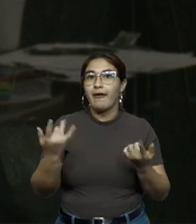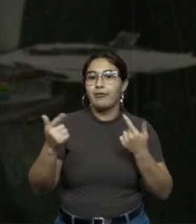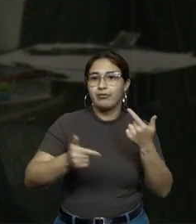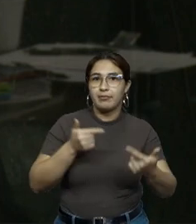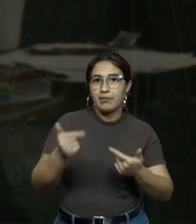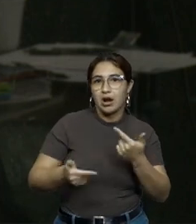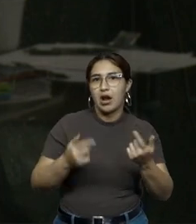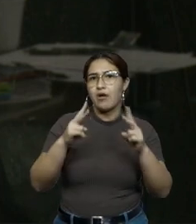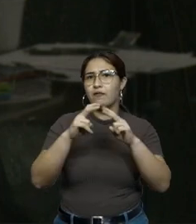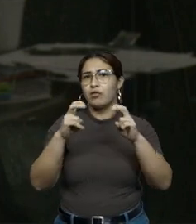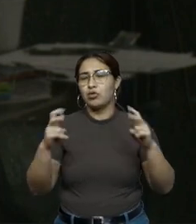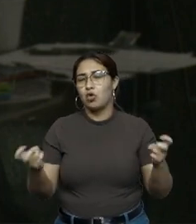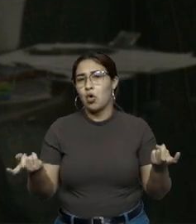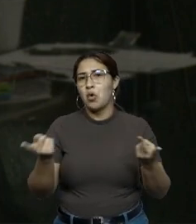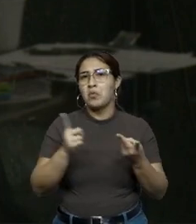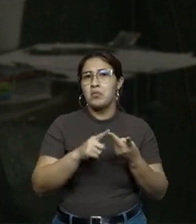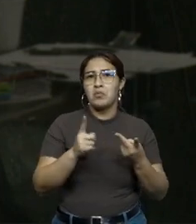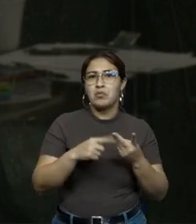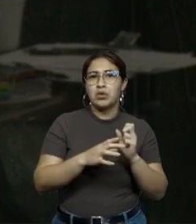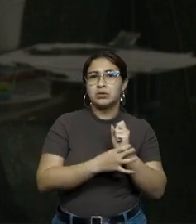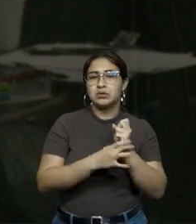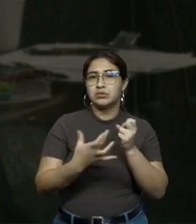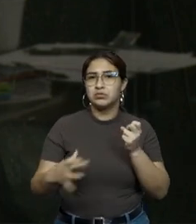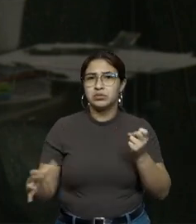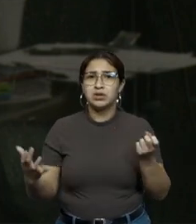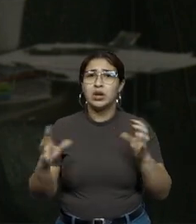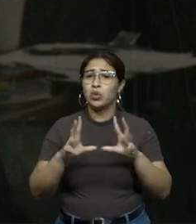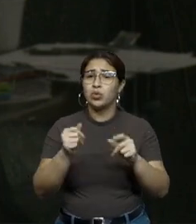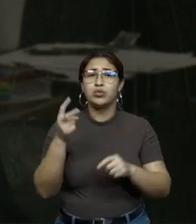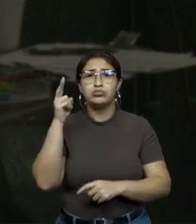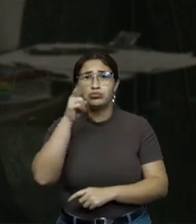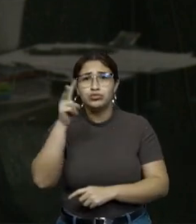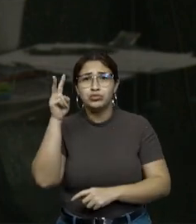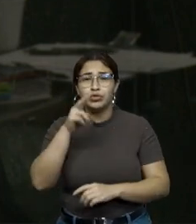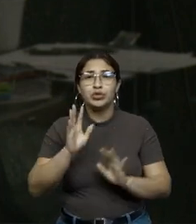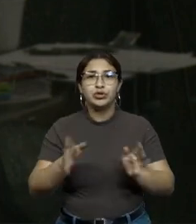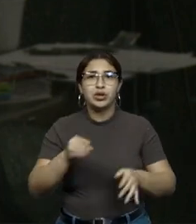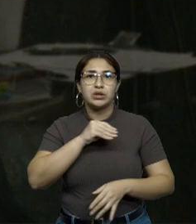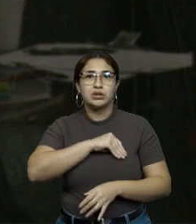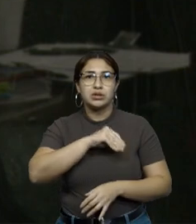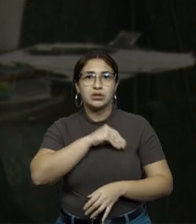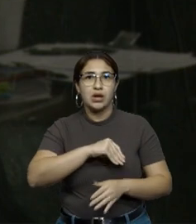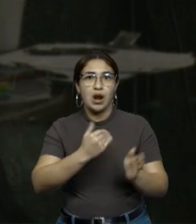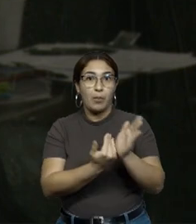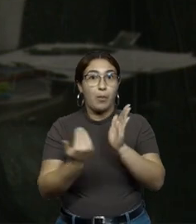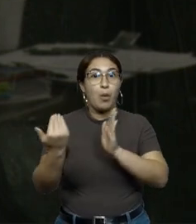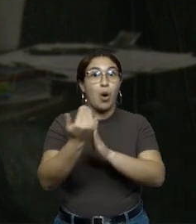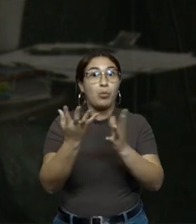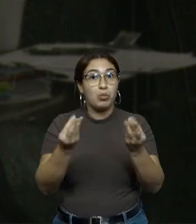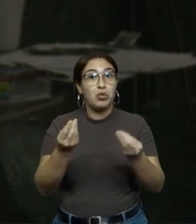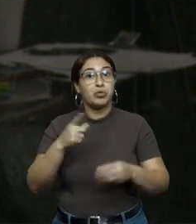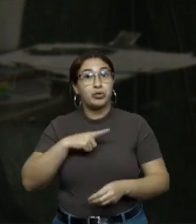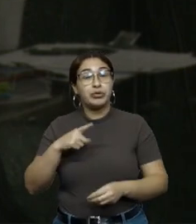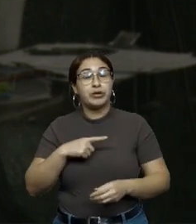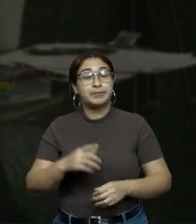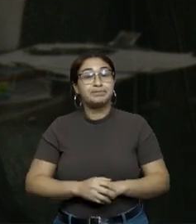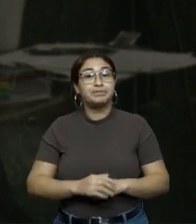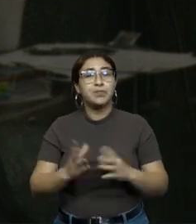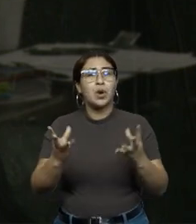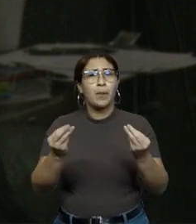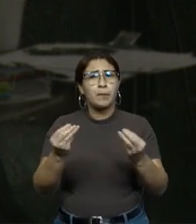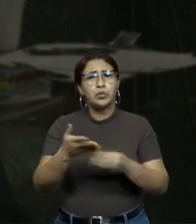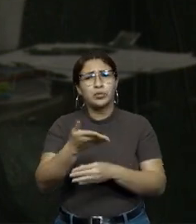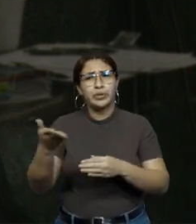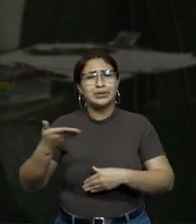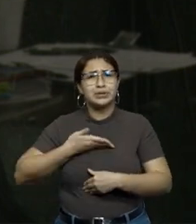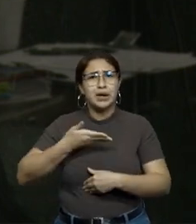de Florianópolis de São José que historicamente tinham salários maiores muitas companheiras e companheiros nesse